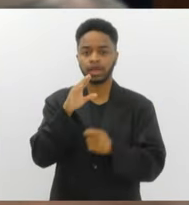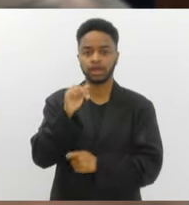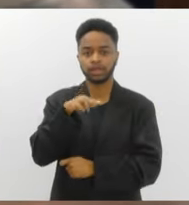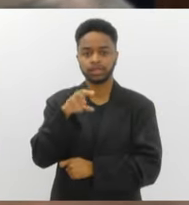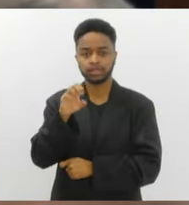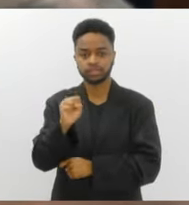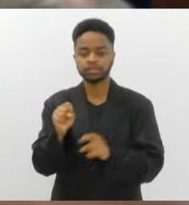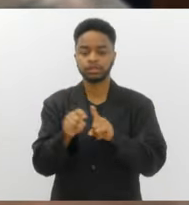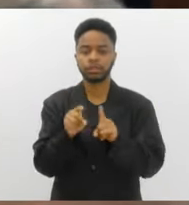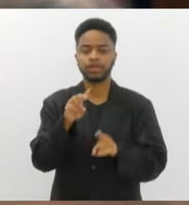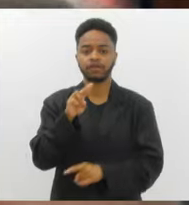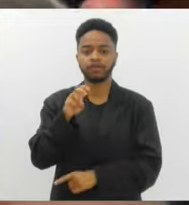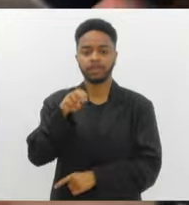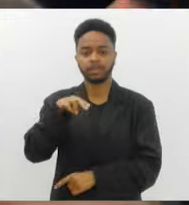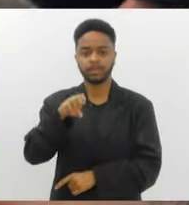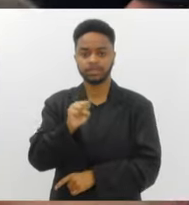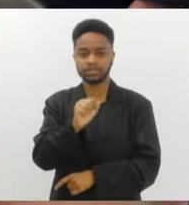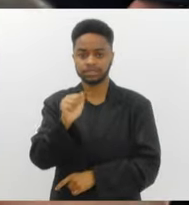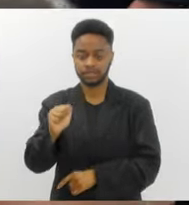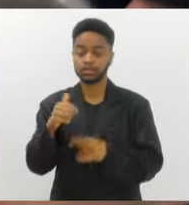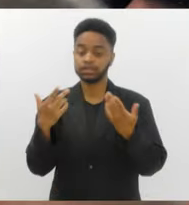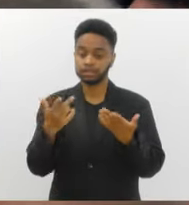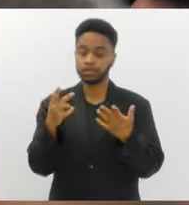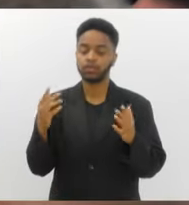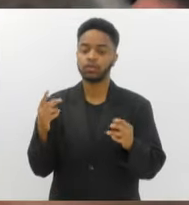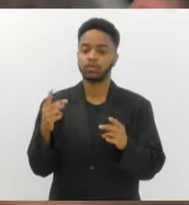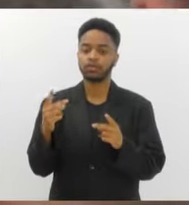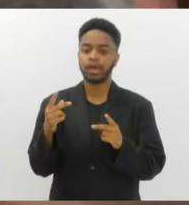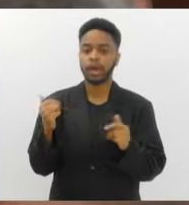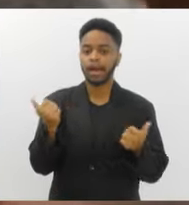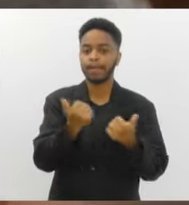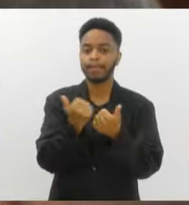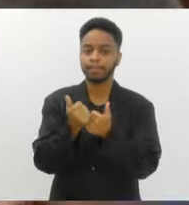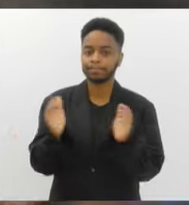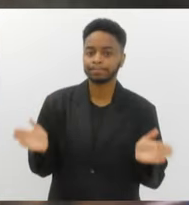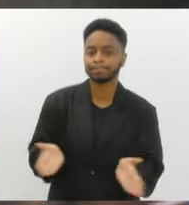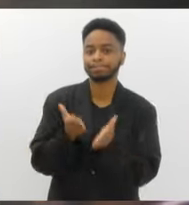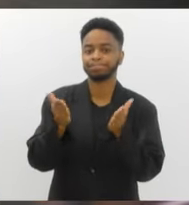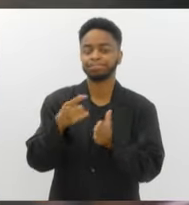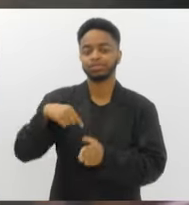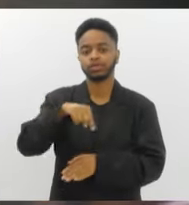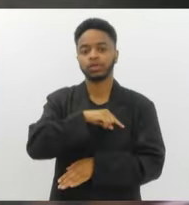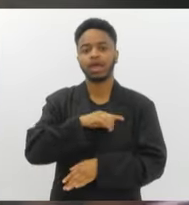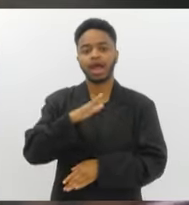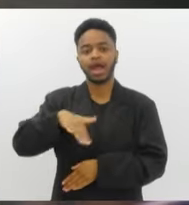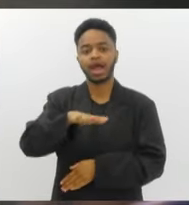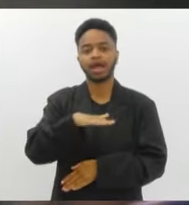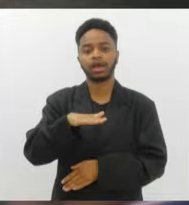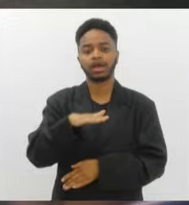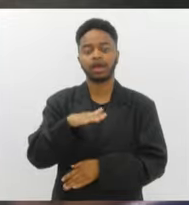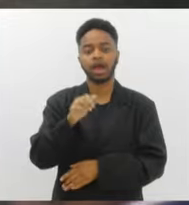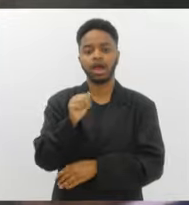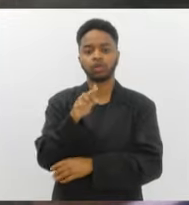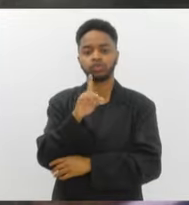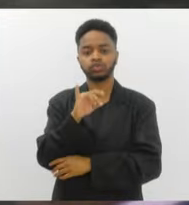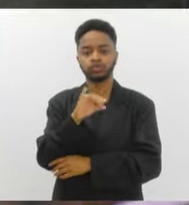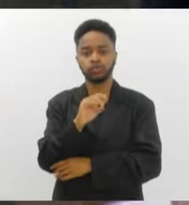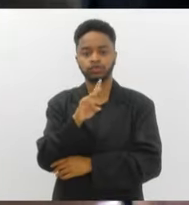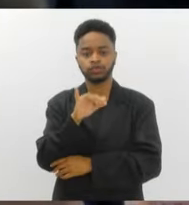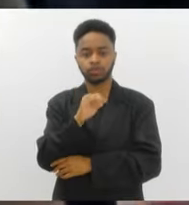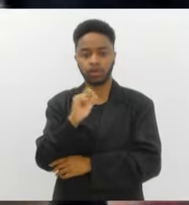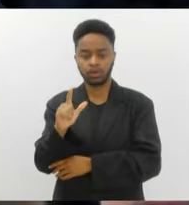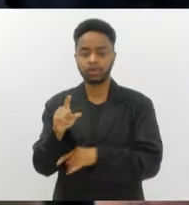Veneza. Isso fortalece e engrandece nossa indústria audiovisual e é motivo de orgulho. Tornar o Festival do